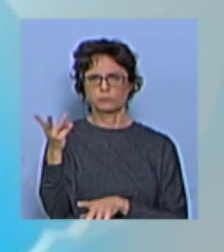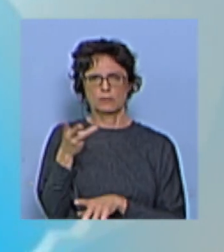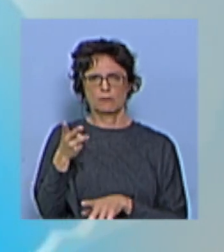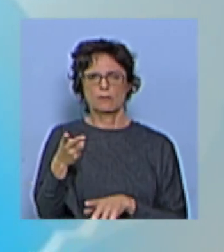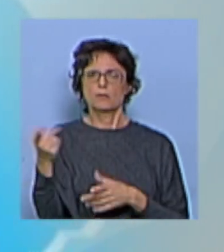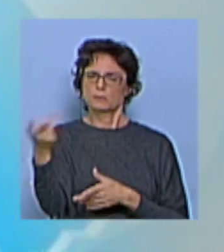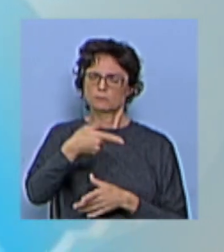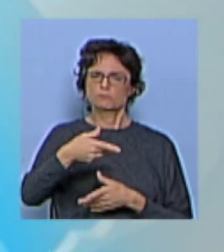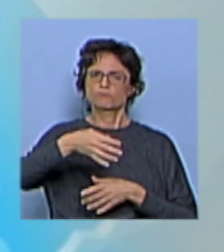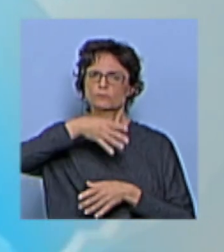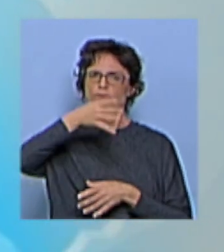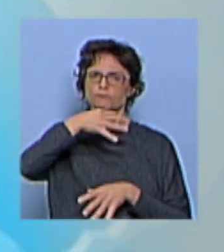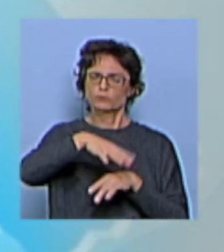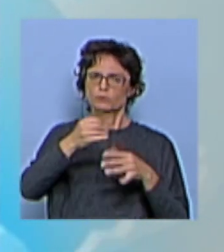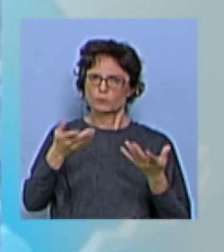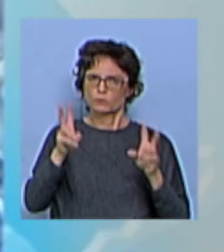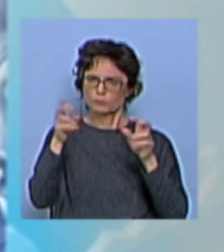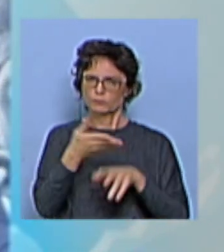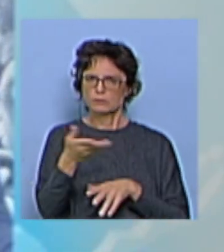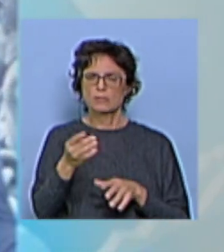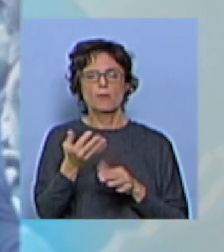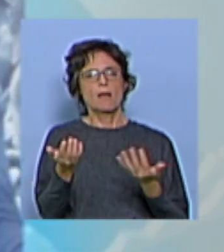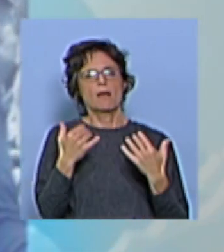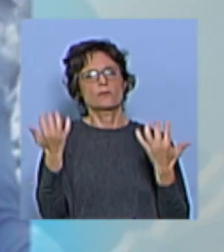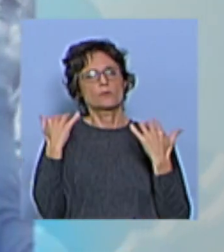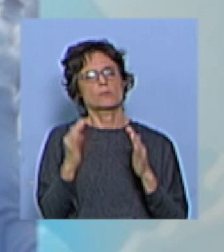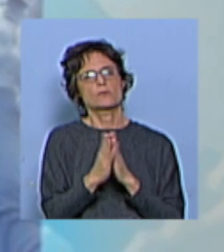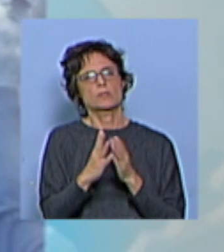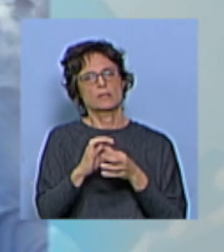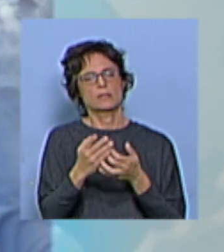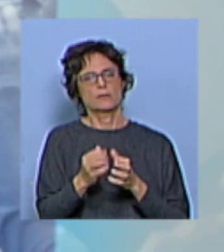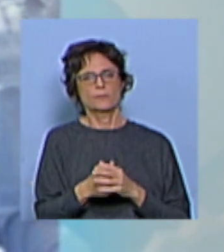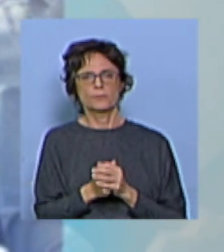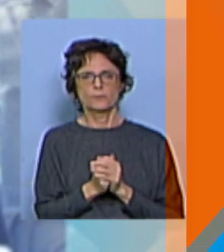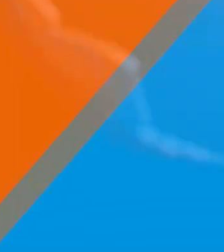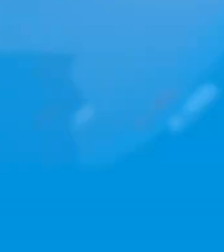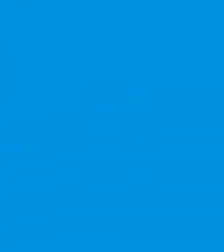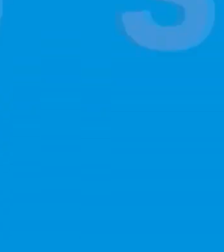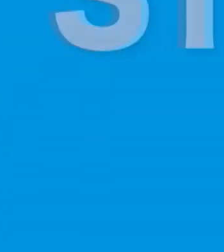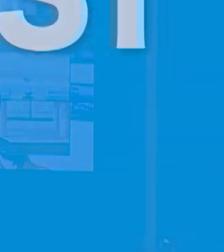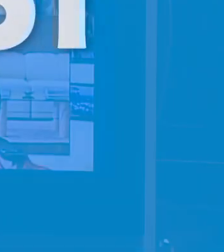esta iniciativa logo após os temas da atualidade informativa na Igreja Católica.